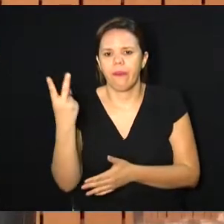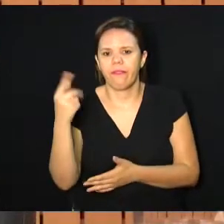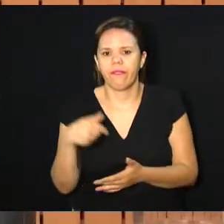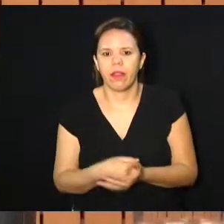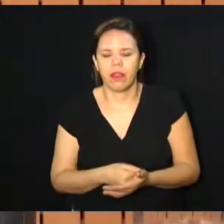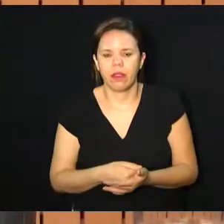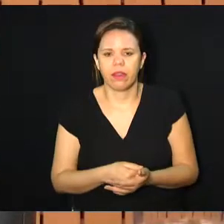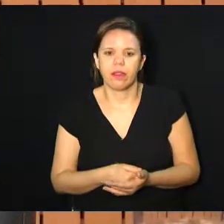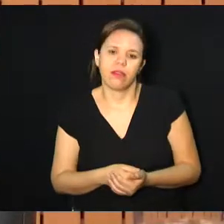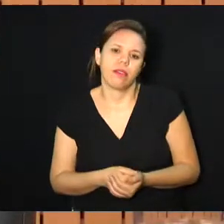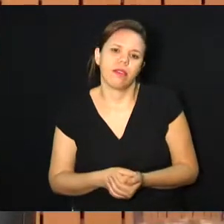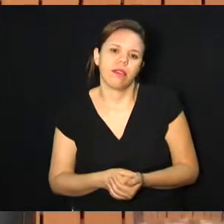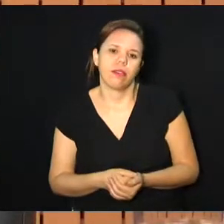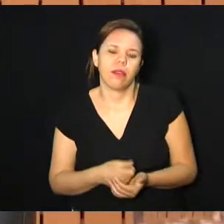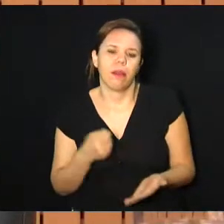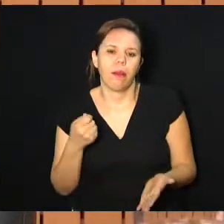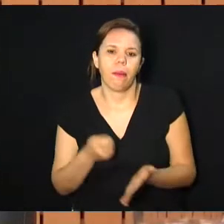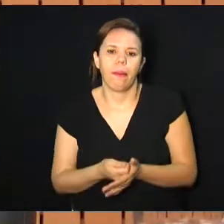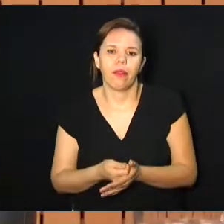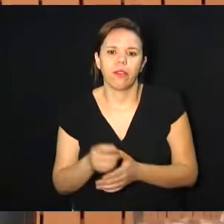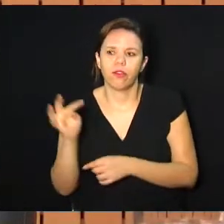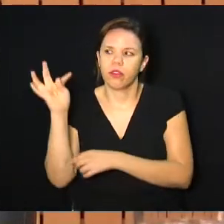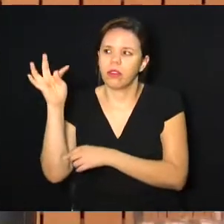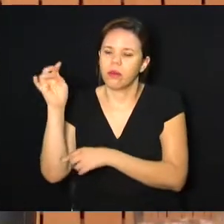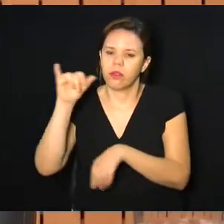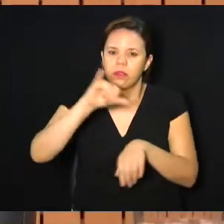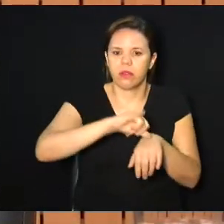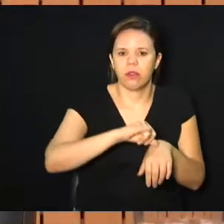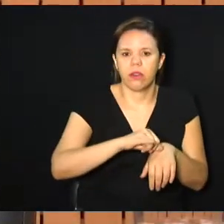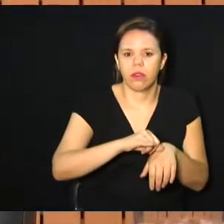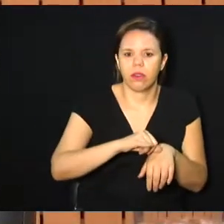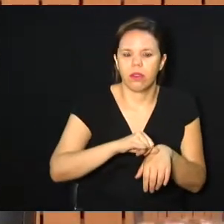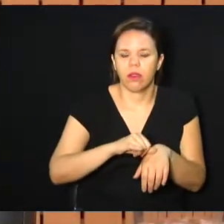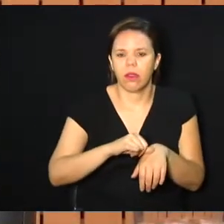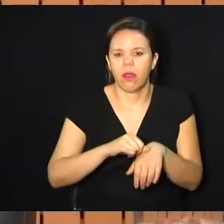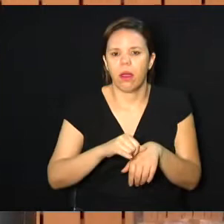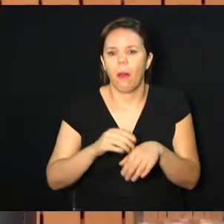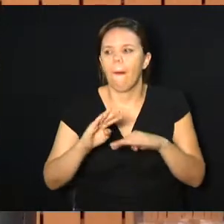da passagem que você paga do Terminal Central ao São Bernardo,